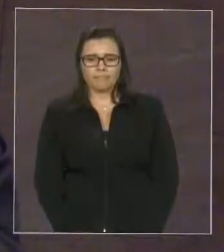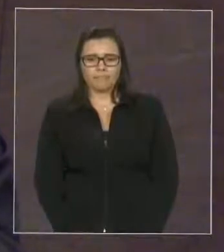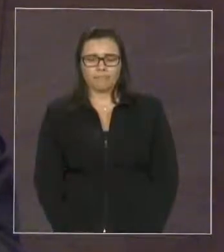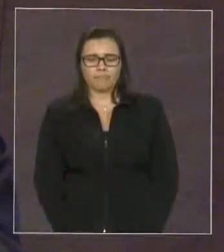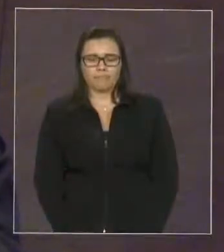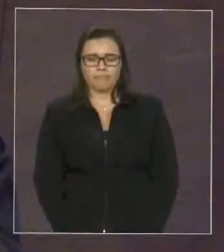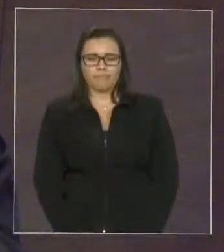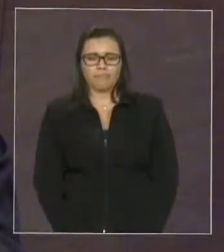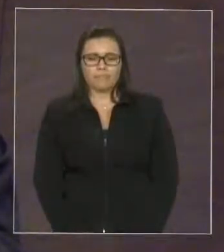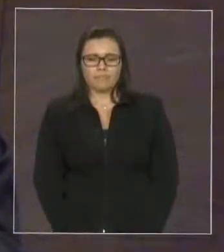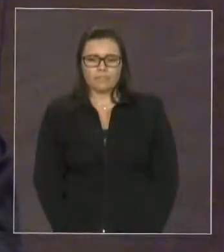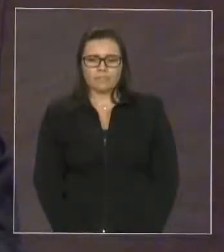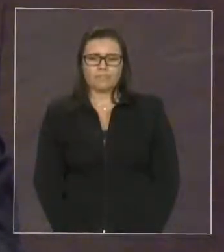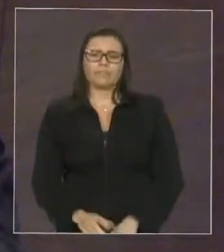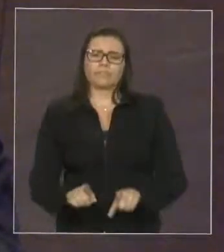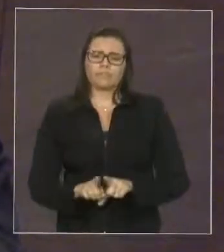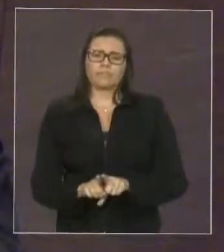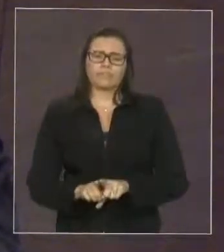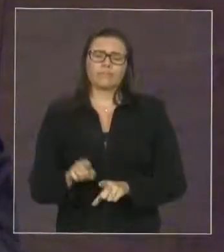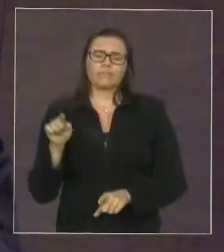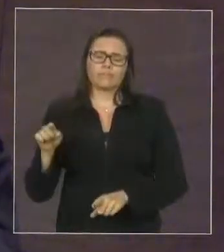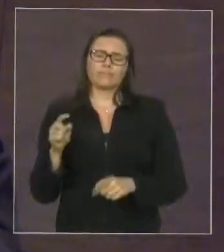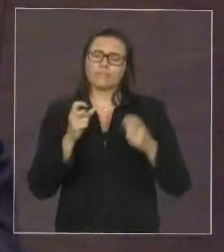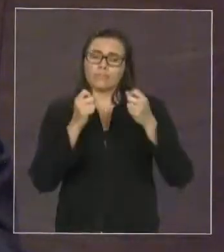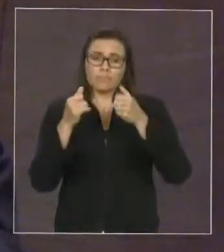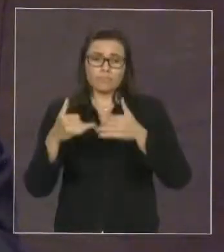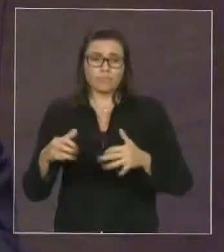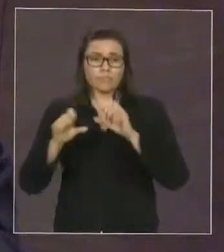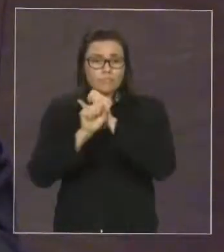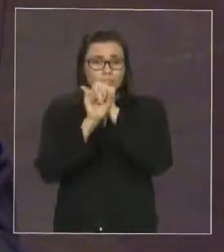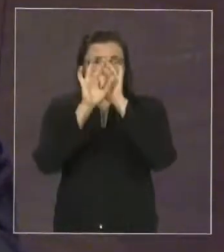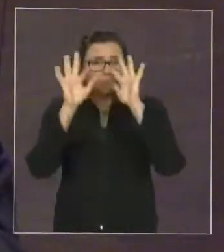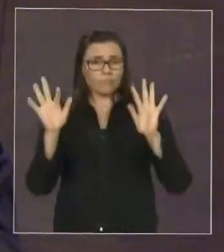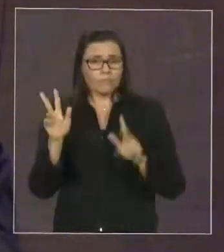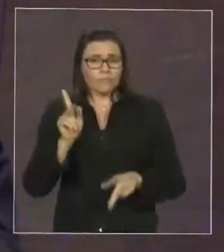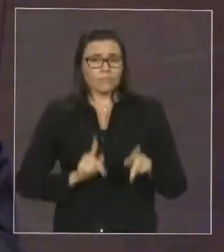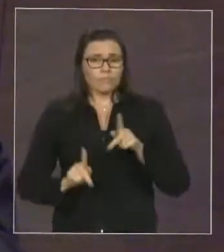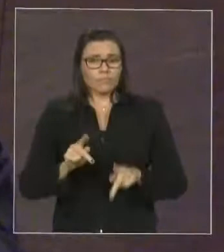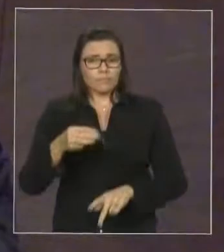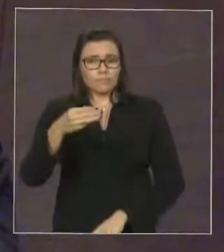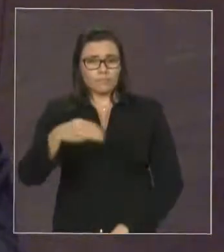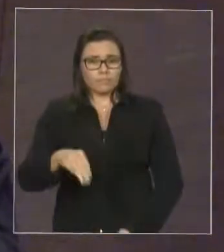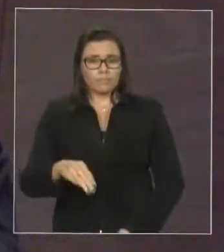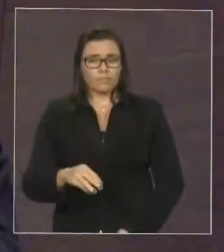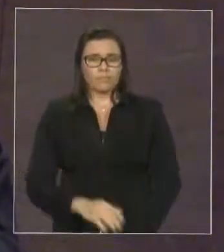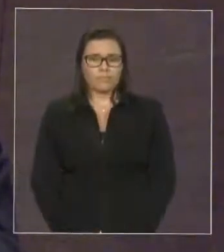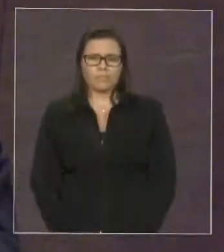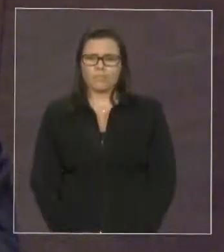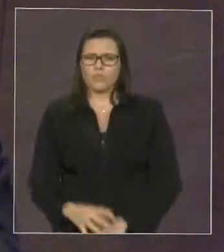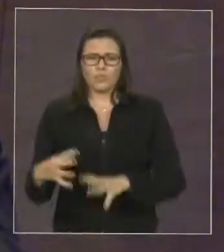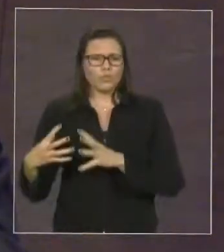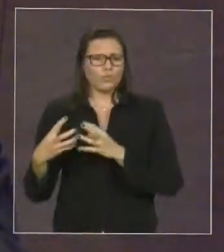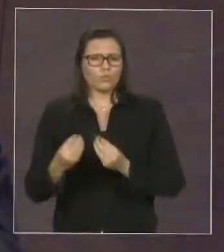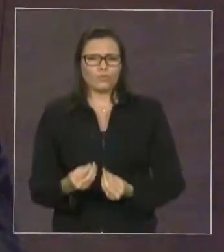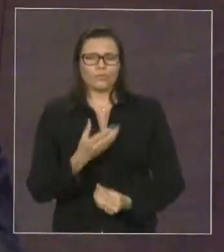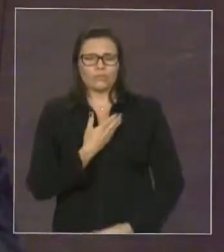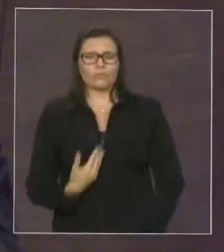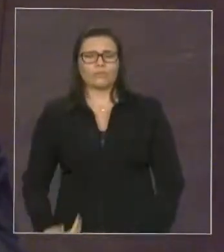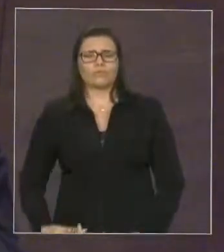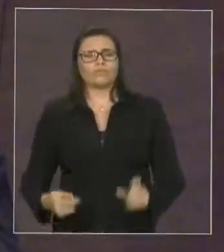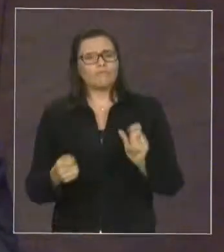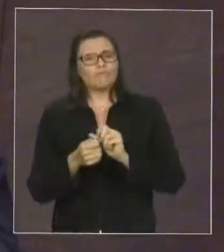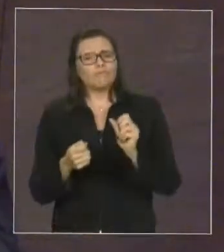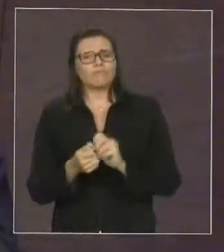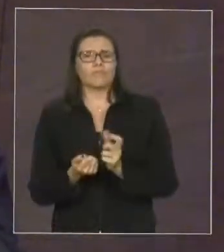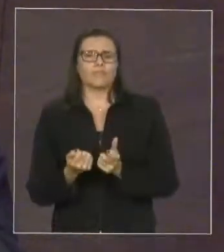digo, explicar ao povo em geral o que está se fazendo no Maranhão,